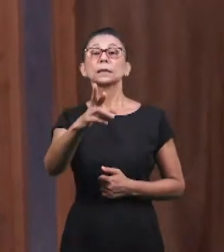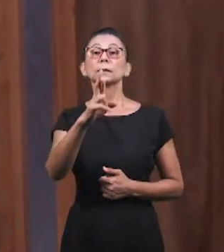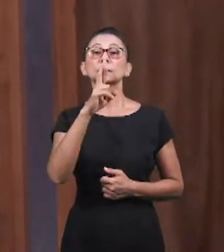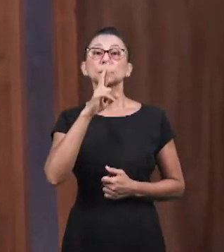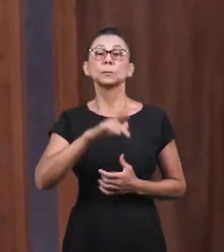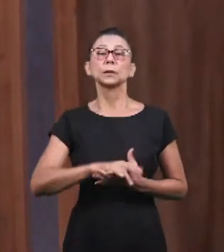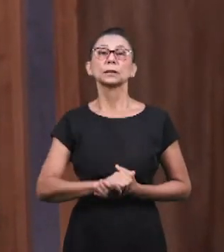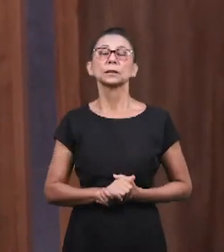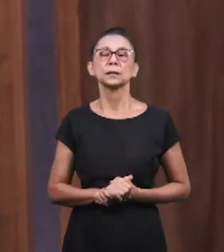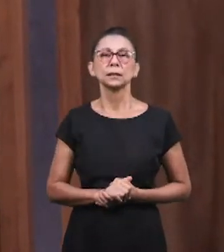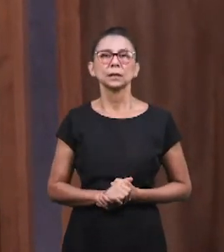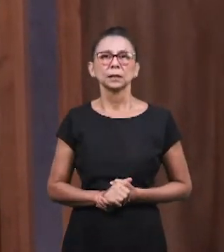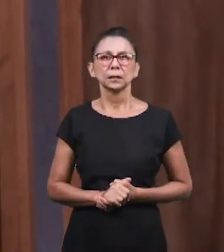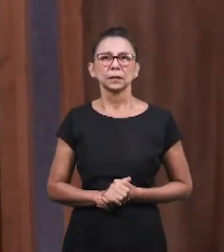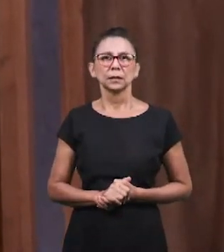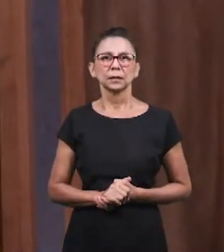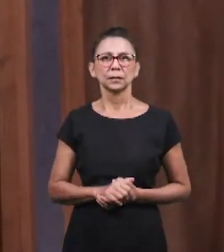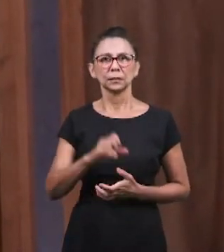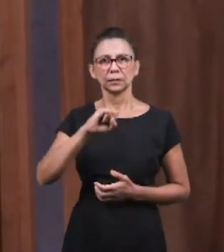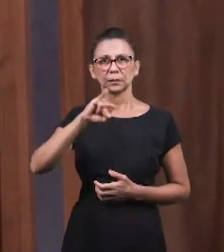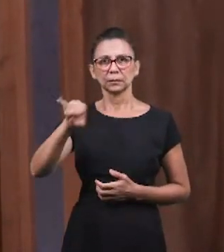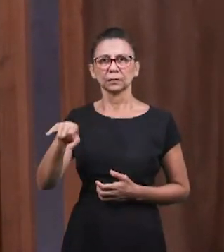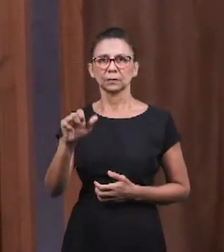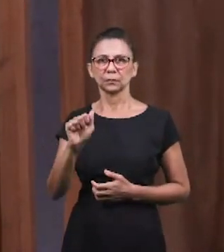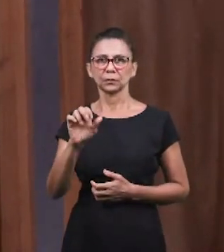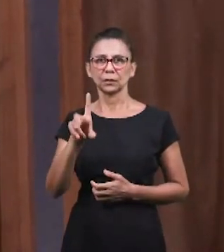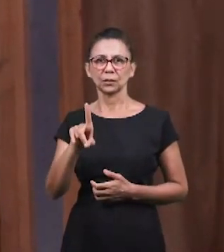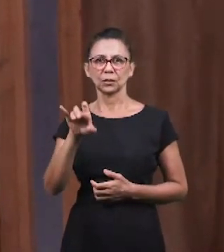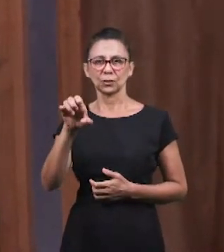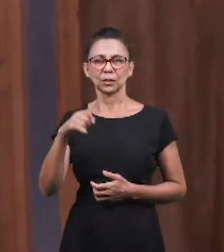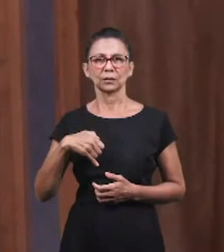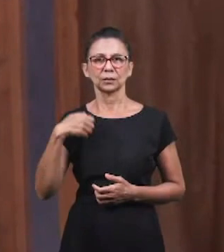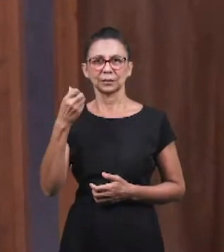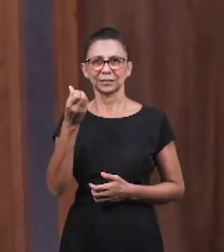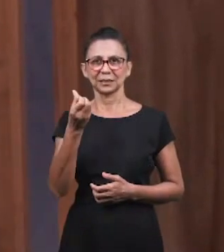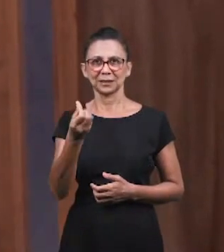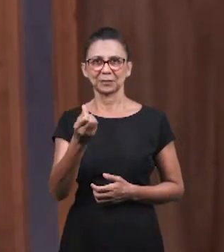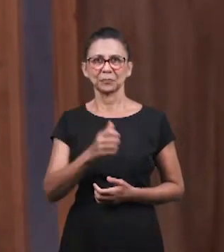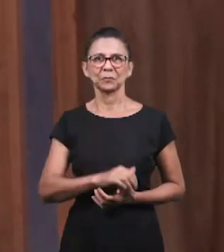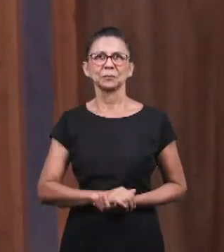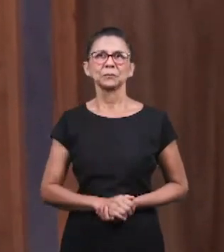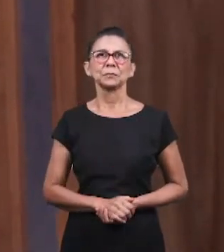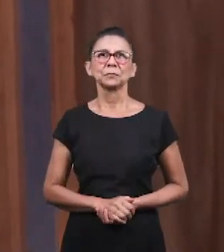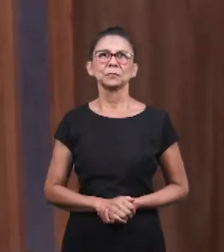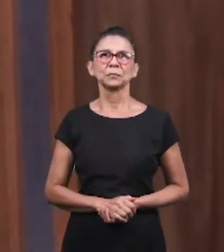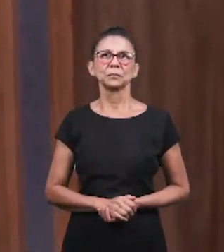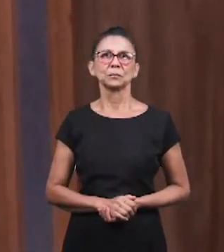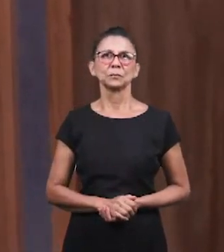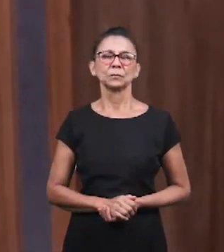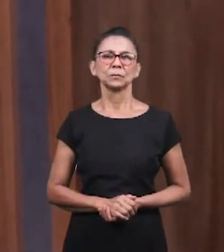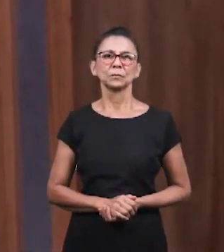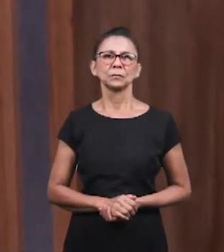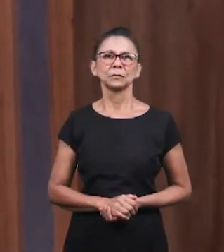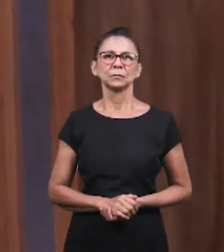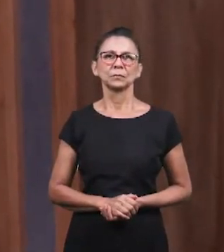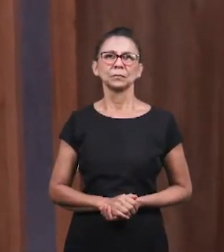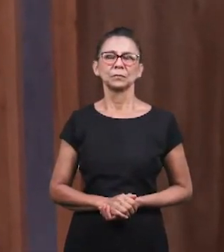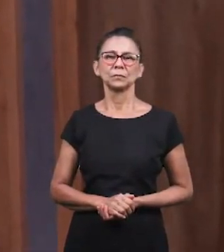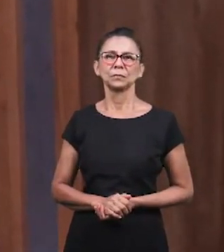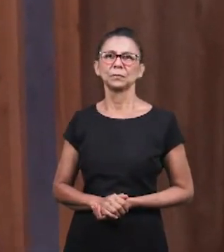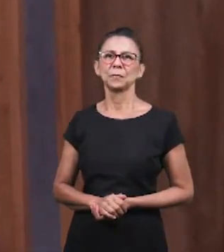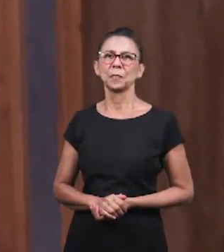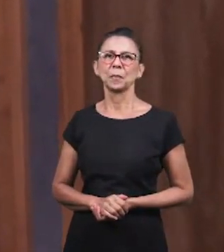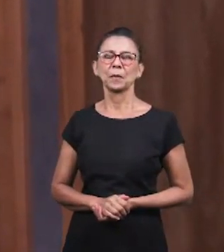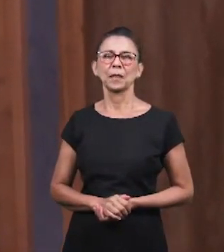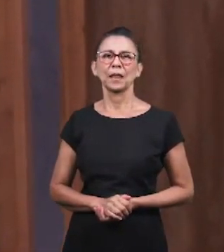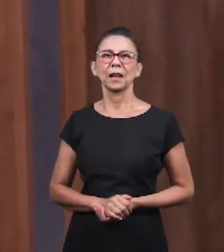é uma criança, a Jade. A Jade, ela tem 6 anos de idade, ela é do estado de Sergipe,